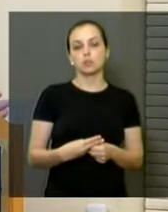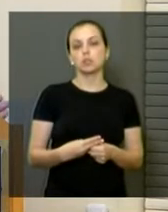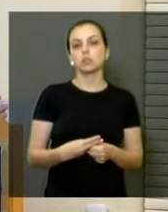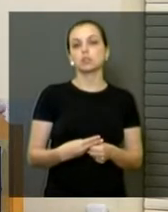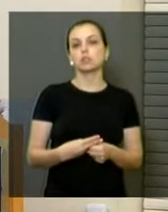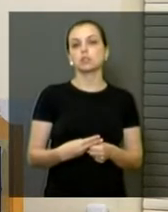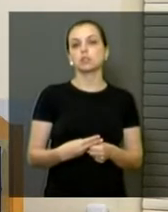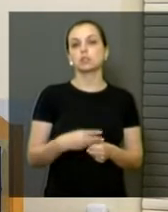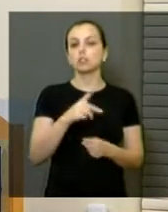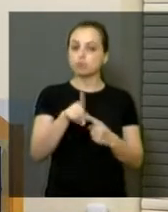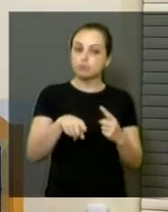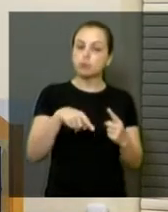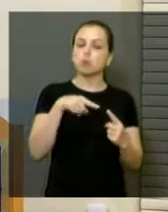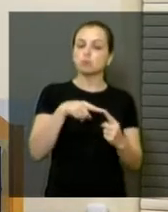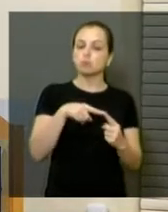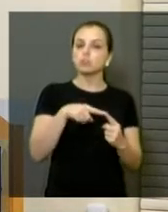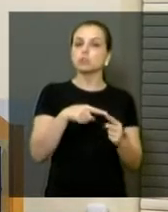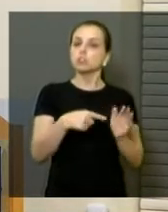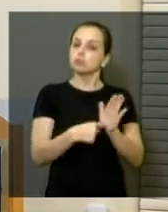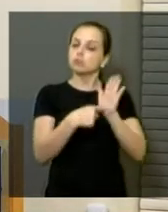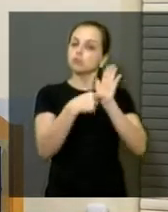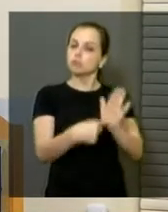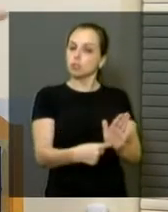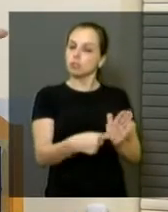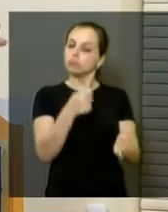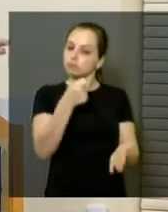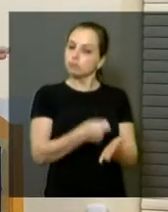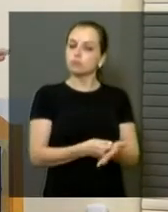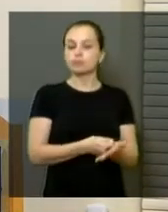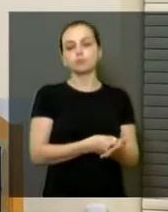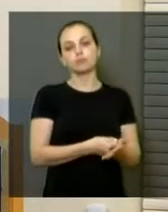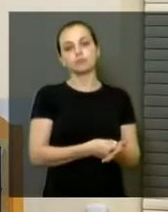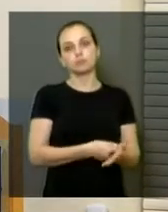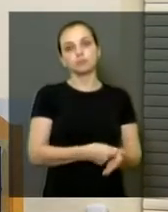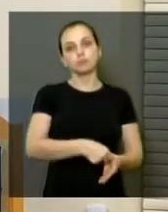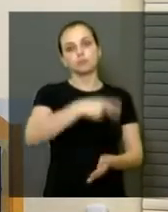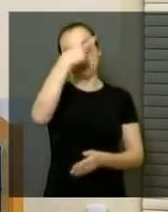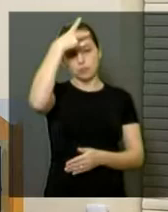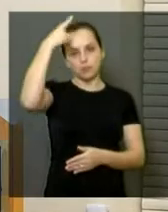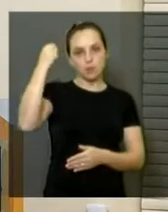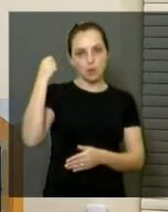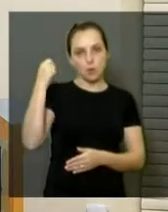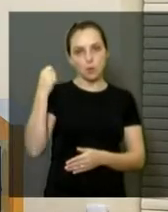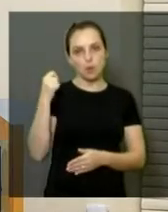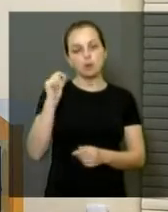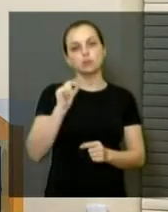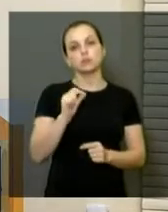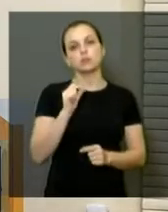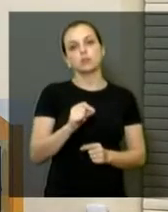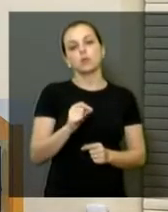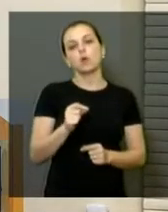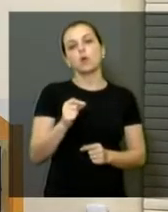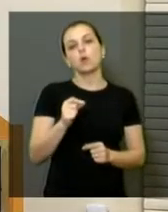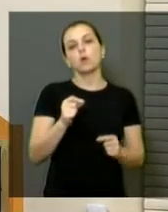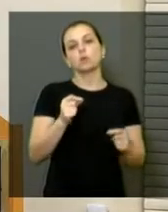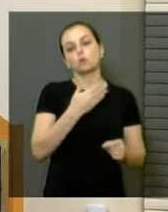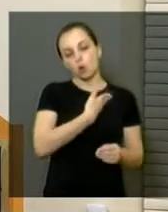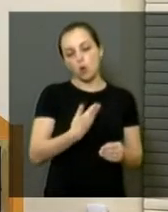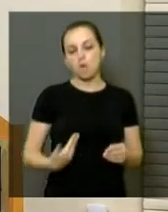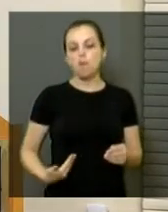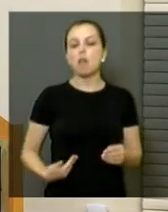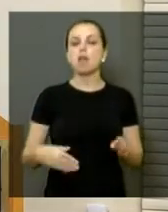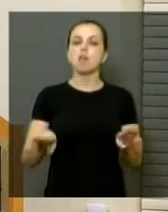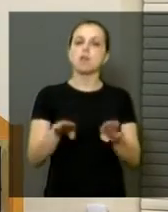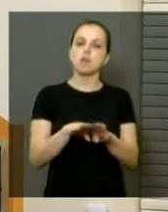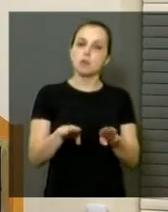determinadas pelo prefeito, que a gente considera corrente autoritárias, seja dentro do próprio governo,